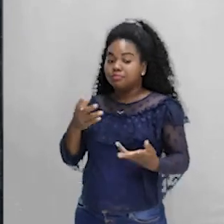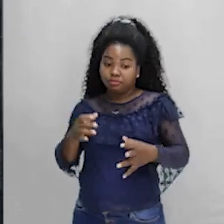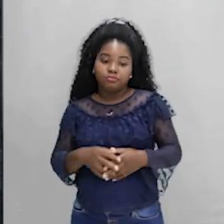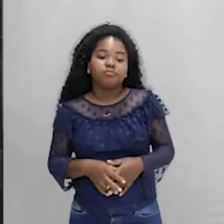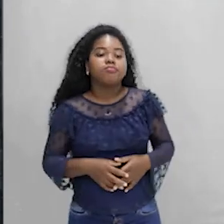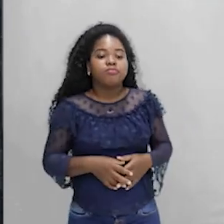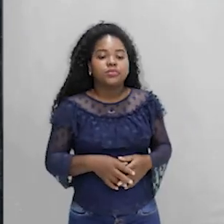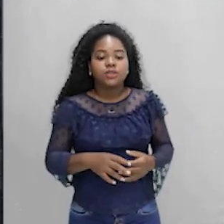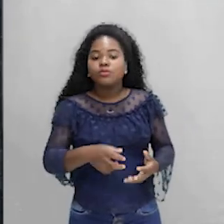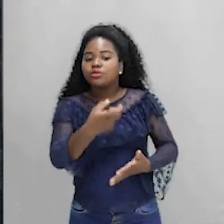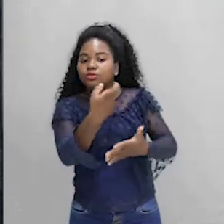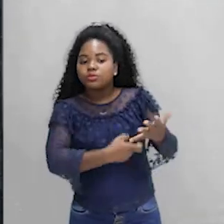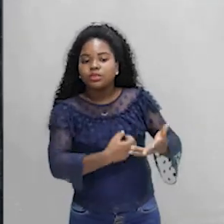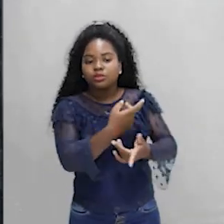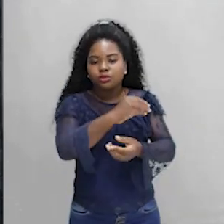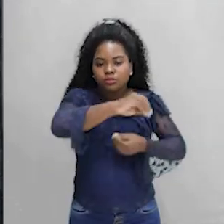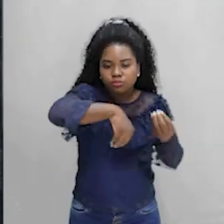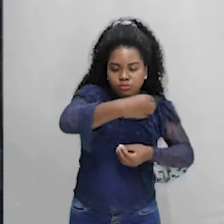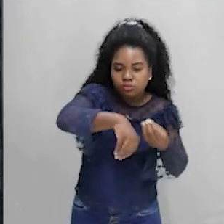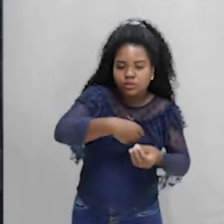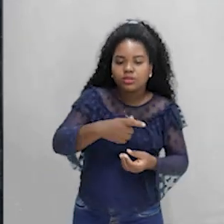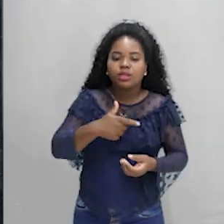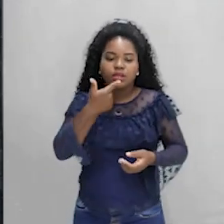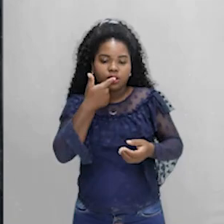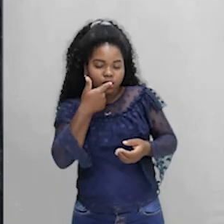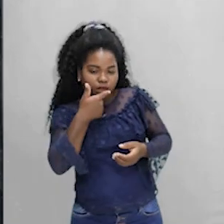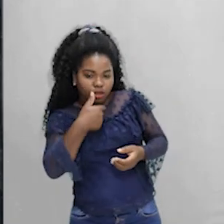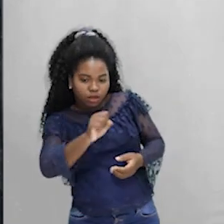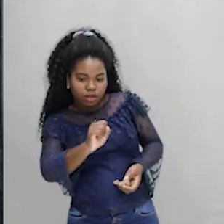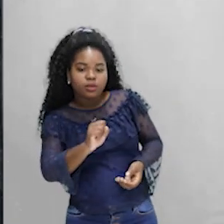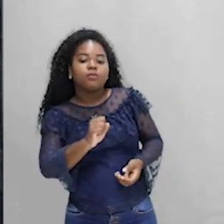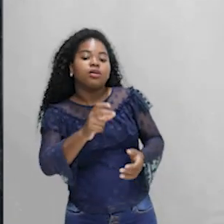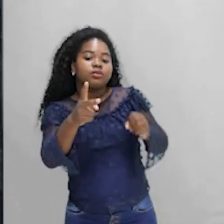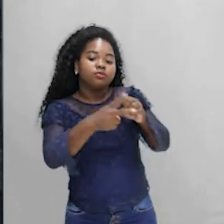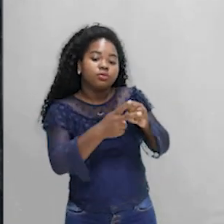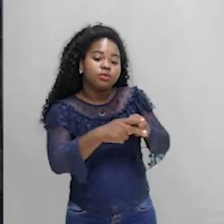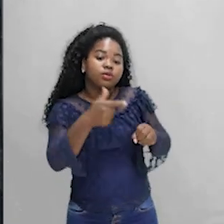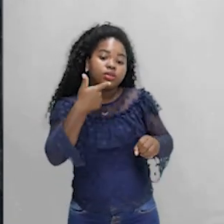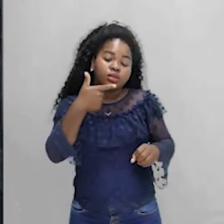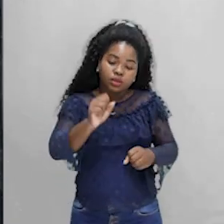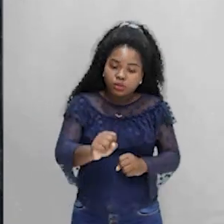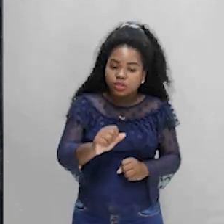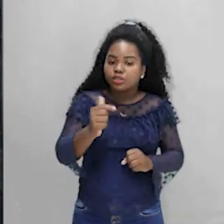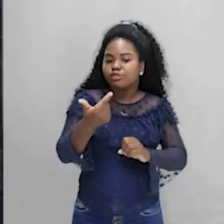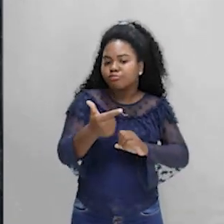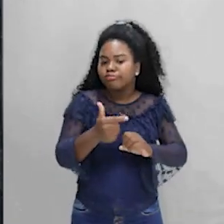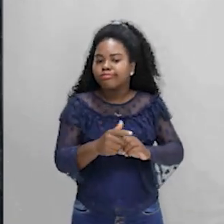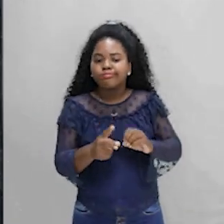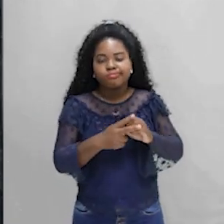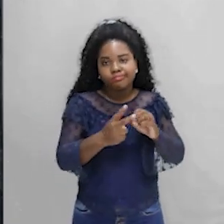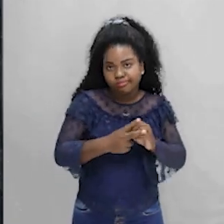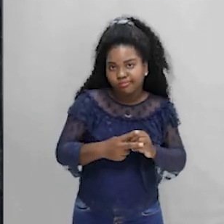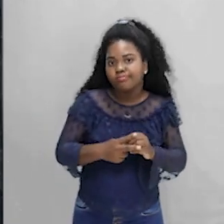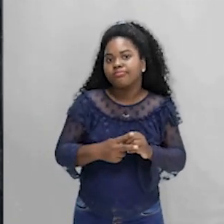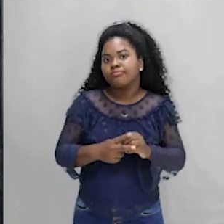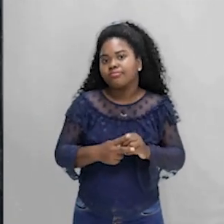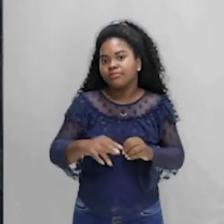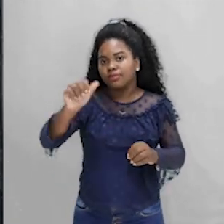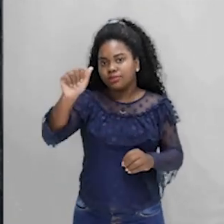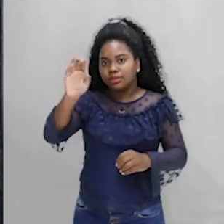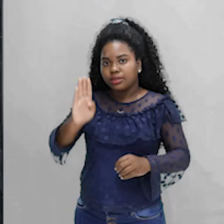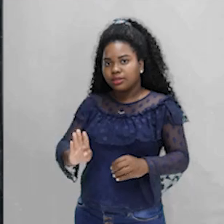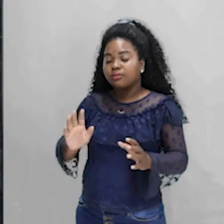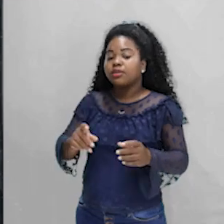texto misto, onde eu tenho linguagem verbal e linguagem não verbal, tá? Já voltei, já temos as duas alternativas. Agora você vai